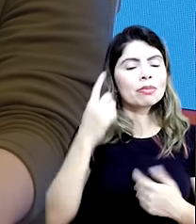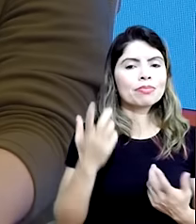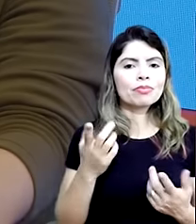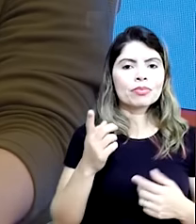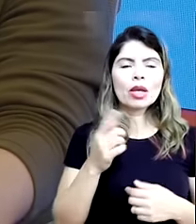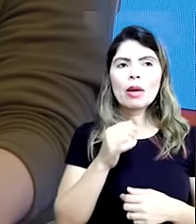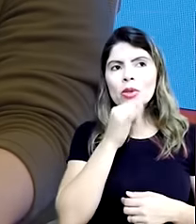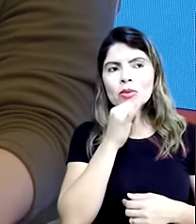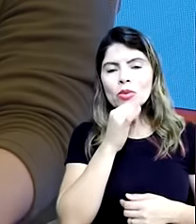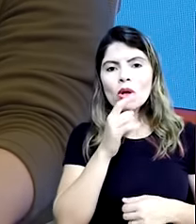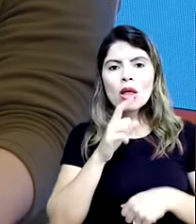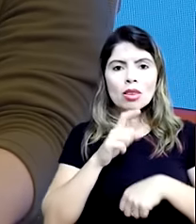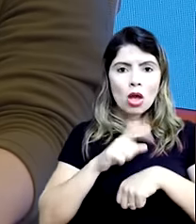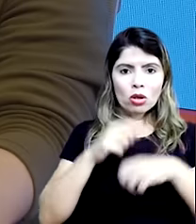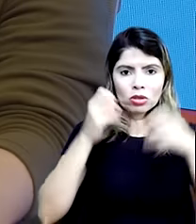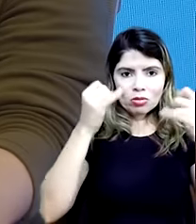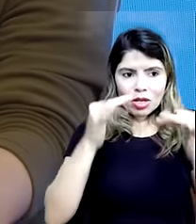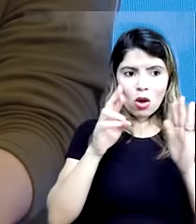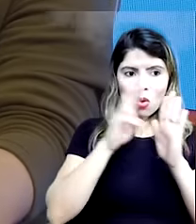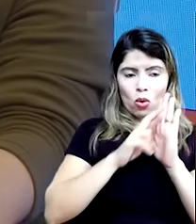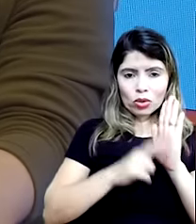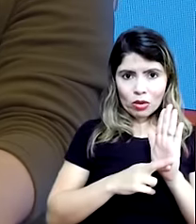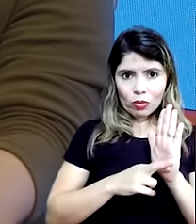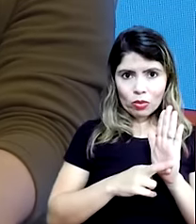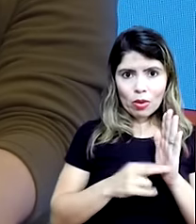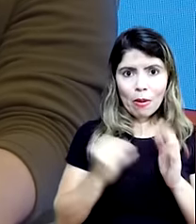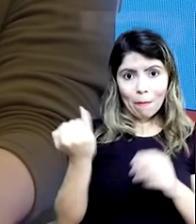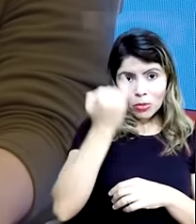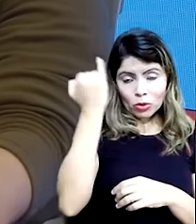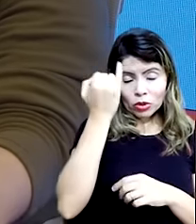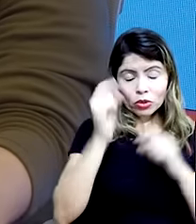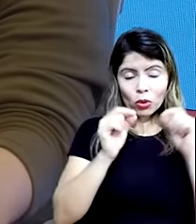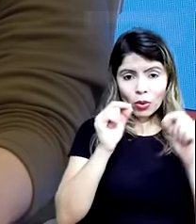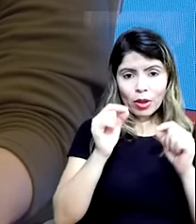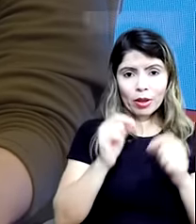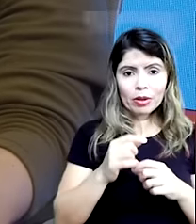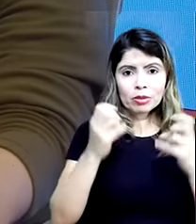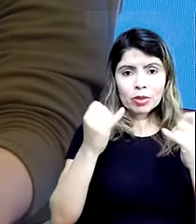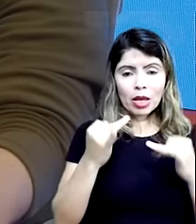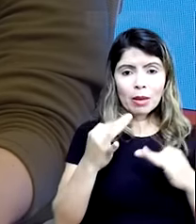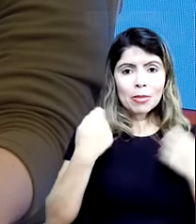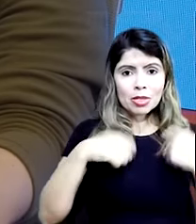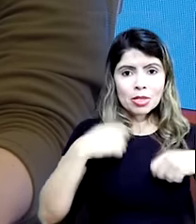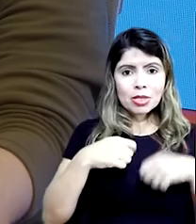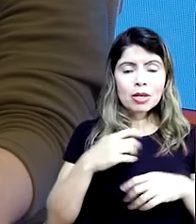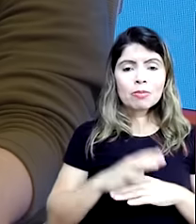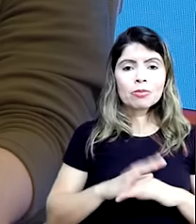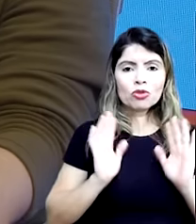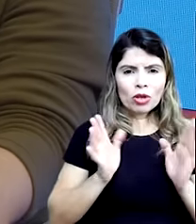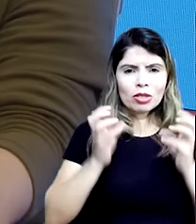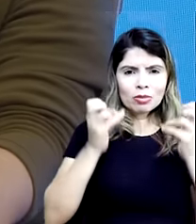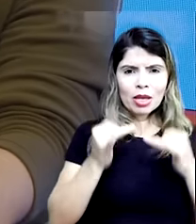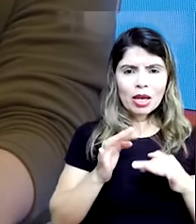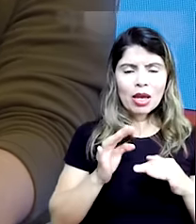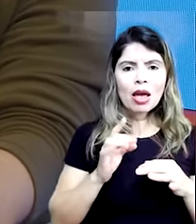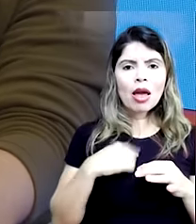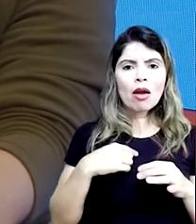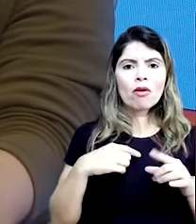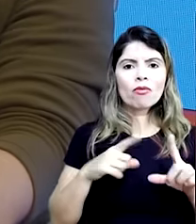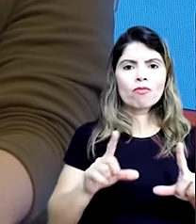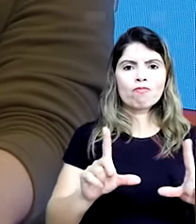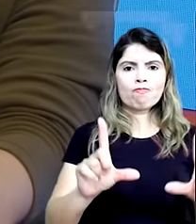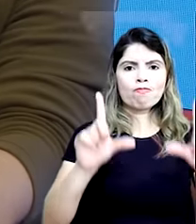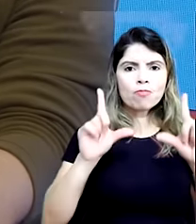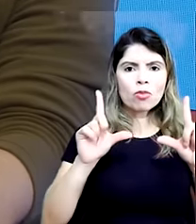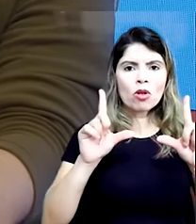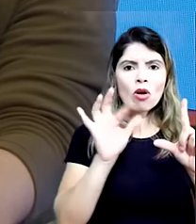do do do roteiro uma coisa muito importante que hora que eu falei lá atrás né do que que a gente precisa é o formato Então na hora que você vai gravar